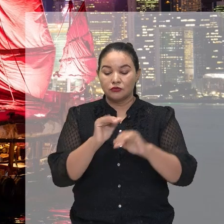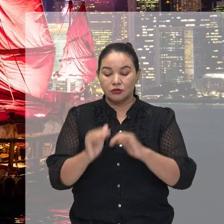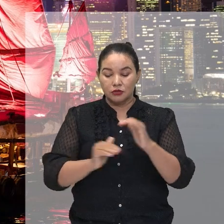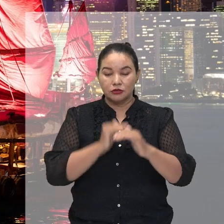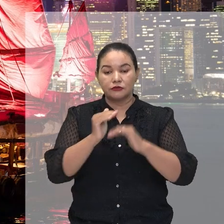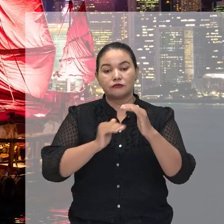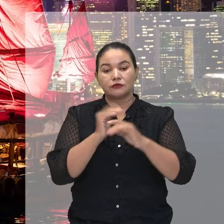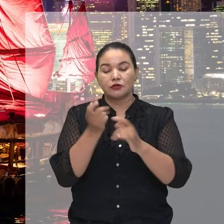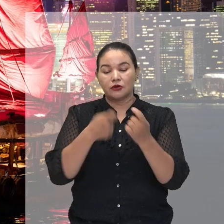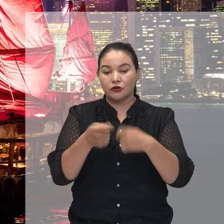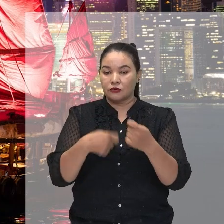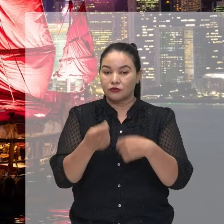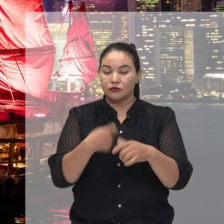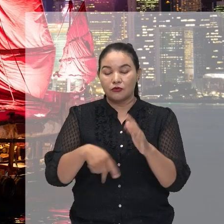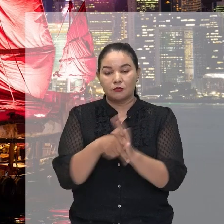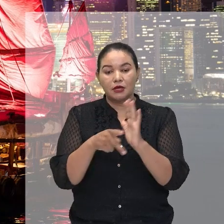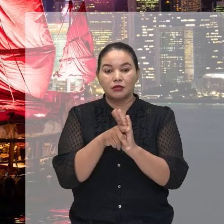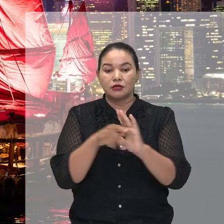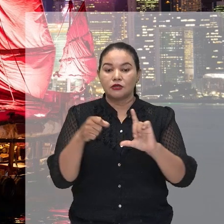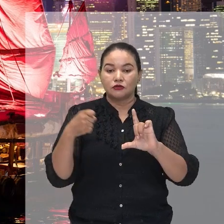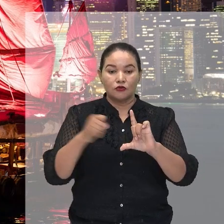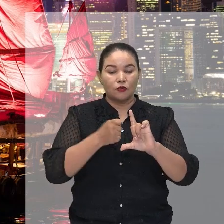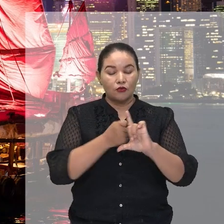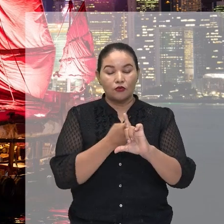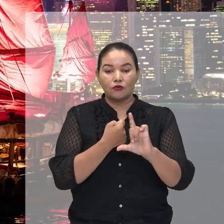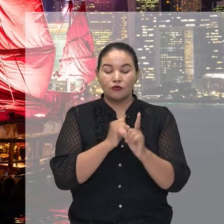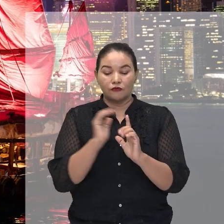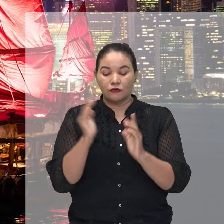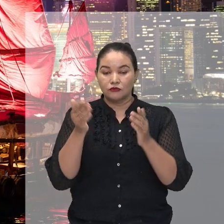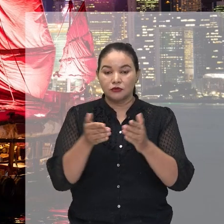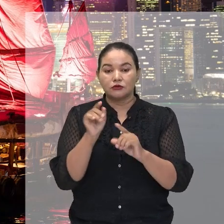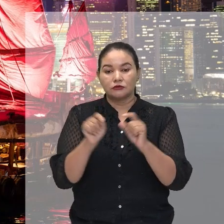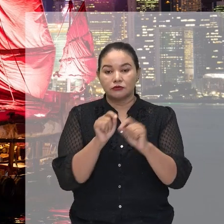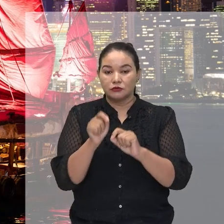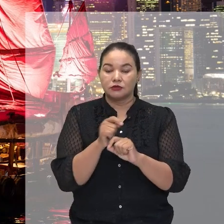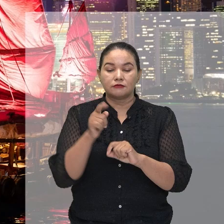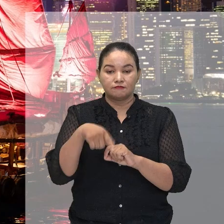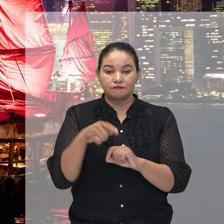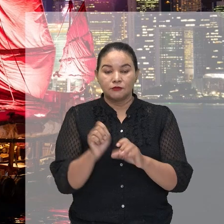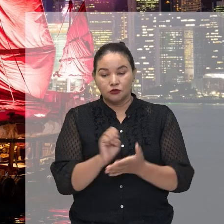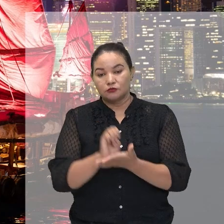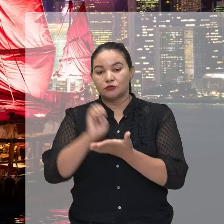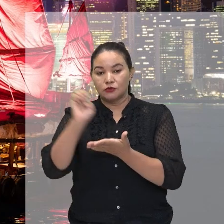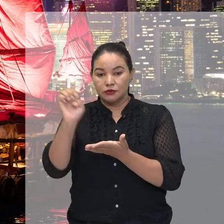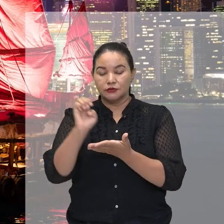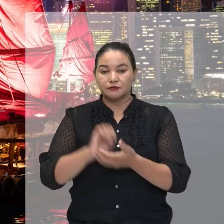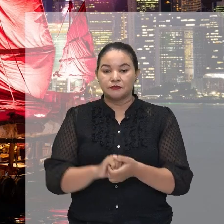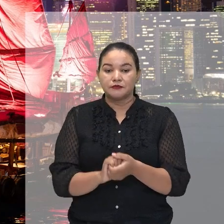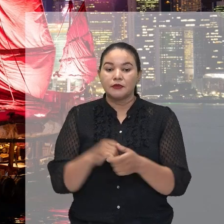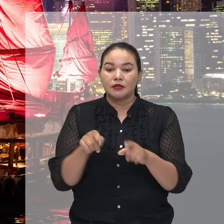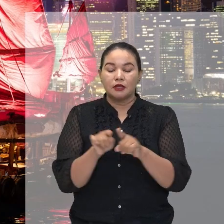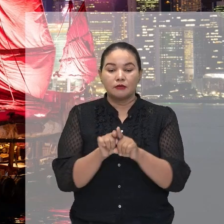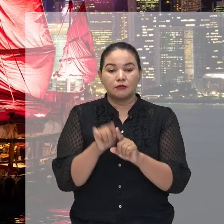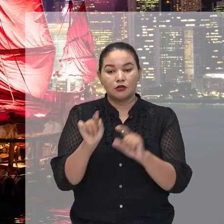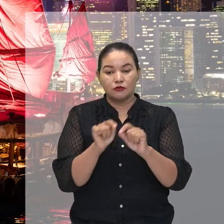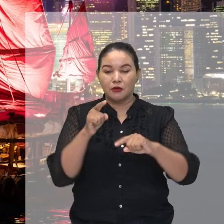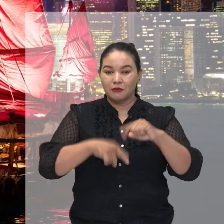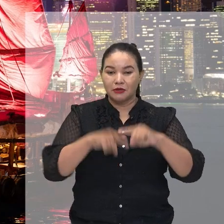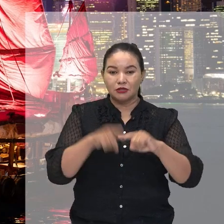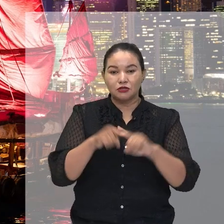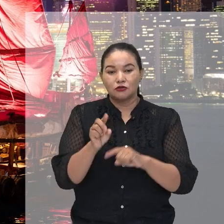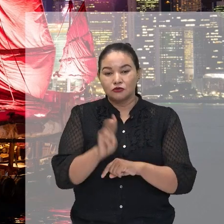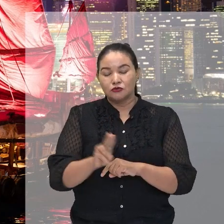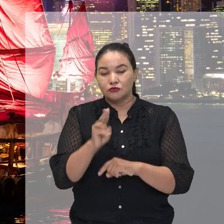desenvolvimento econômico de Hong Kong, que vai estar voltado principalmente para o quê? Para exportação, sobretudo ali de bens de consumo,